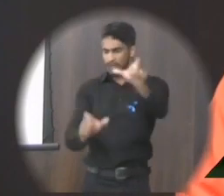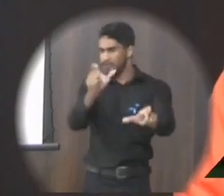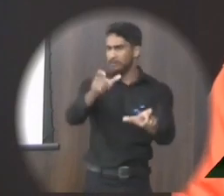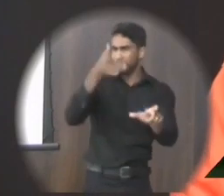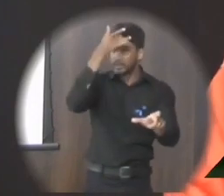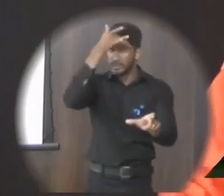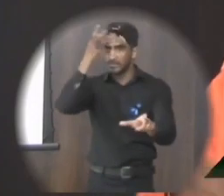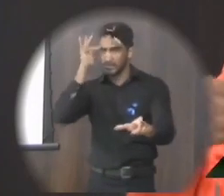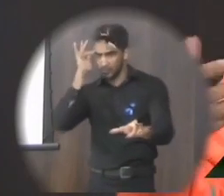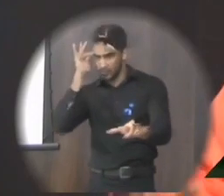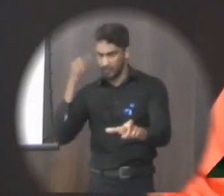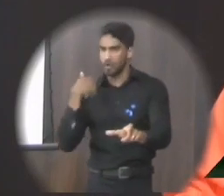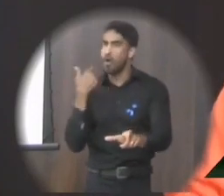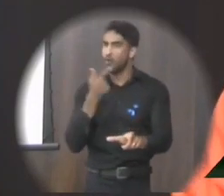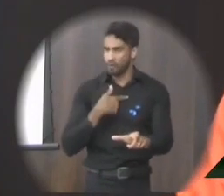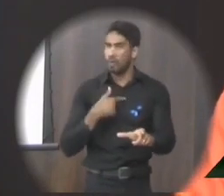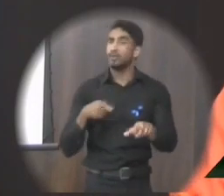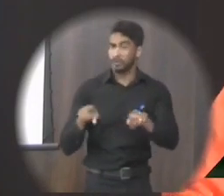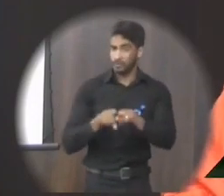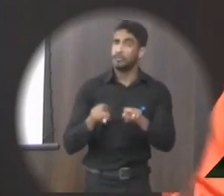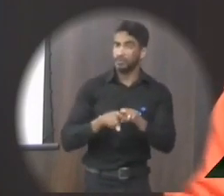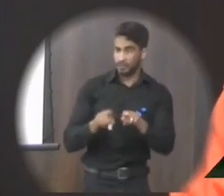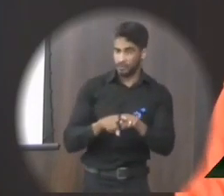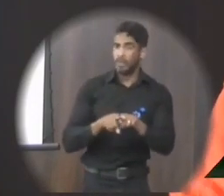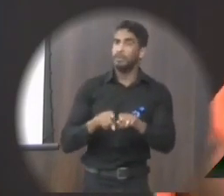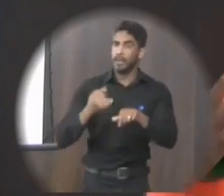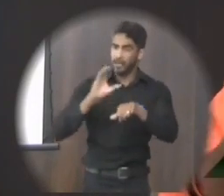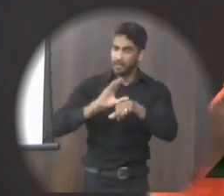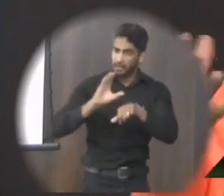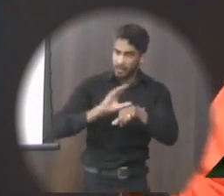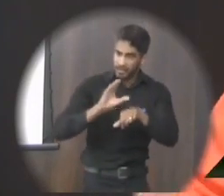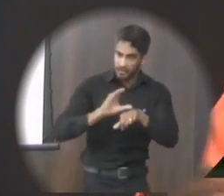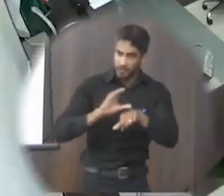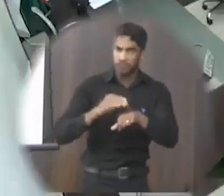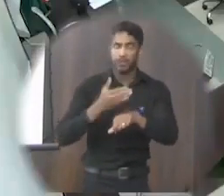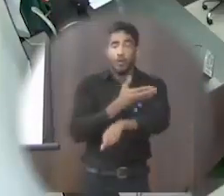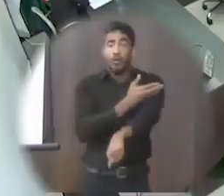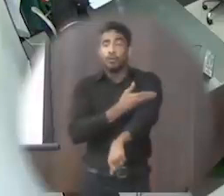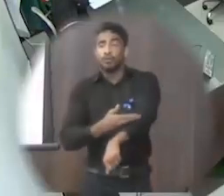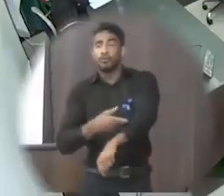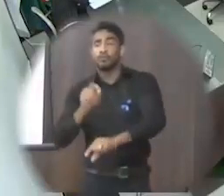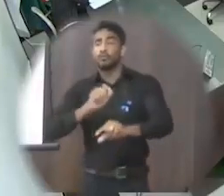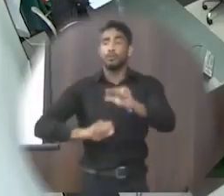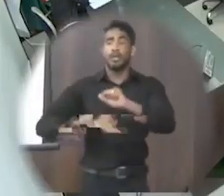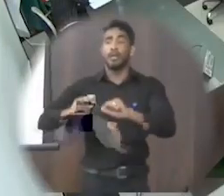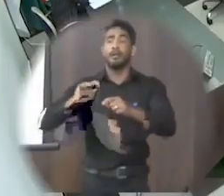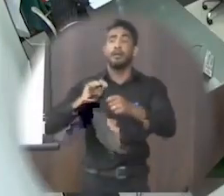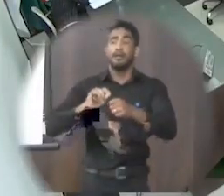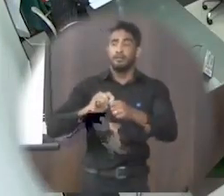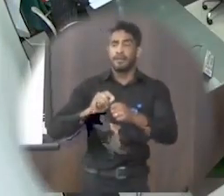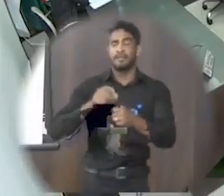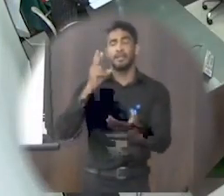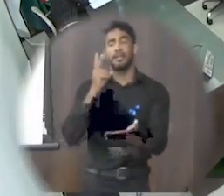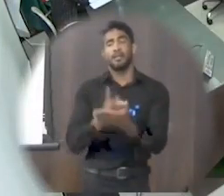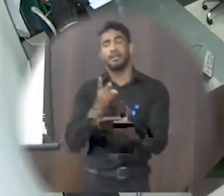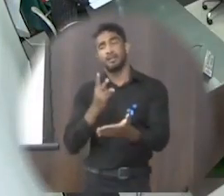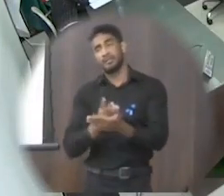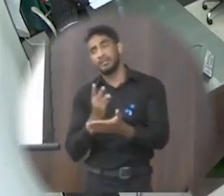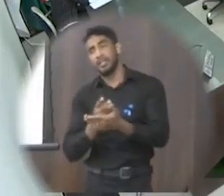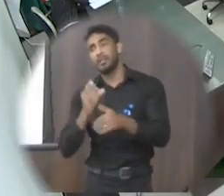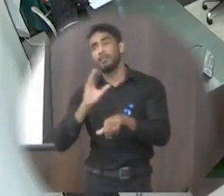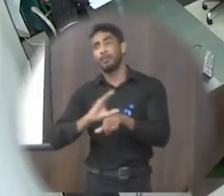gente também presta esse curso. A gente costuma fazer constantemente curso